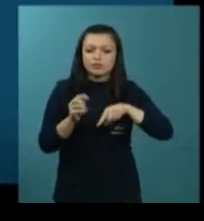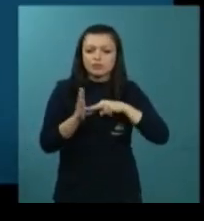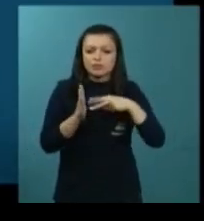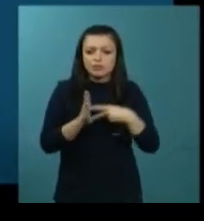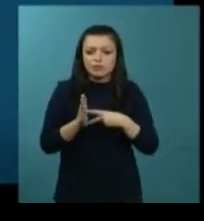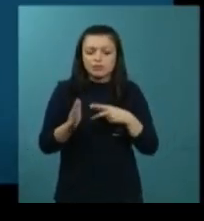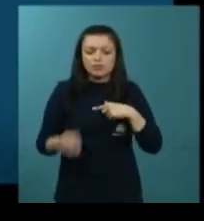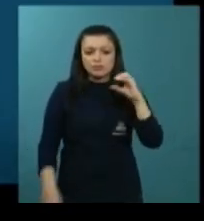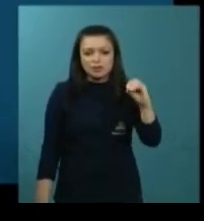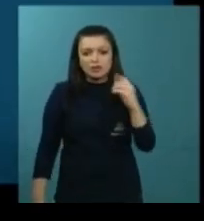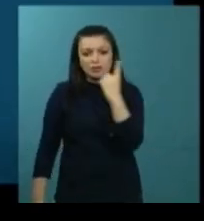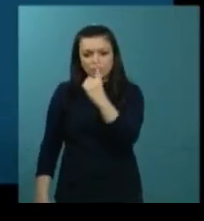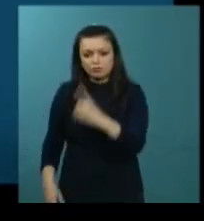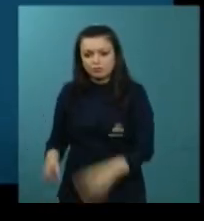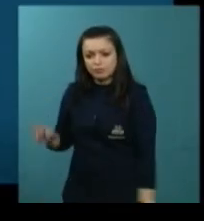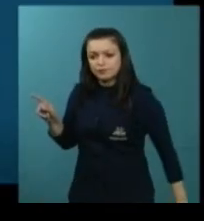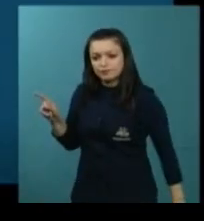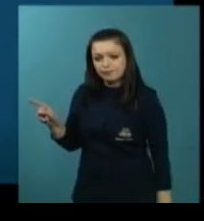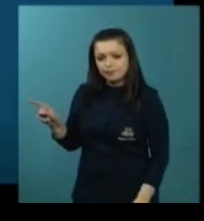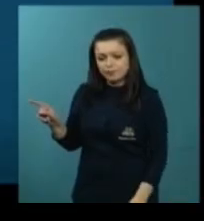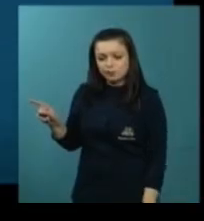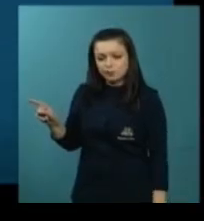o 0 e o 1.